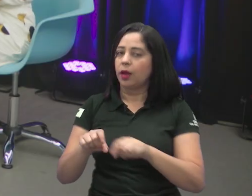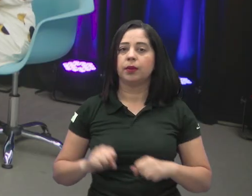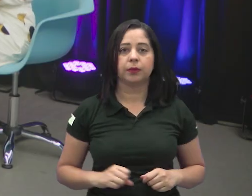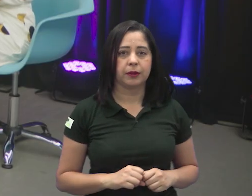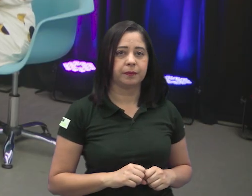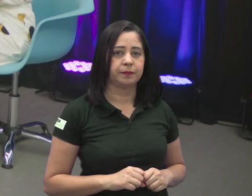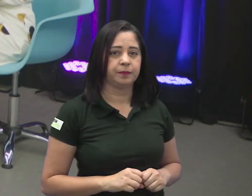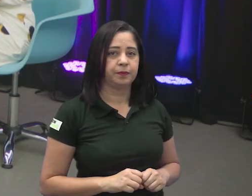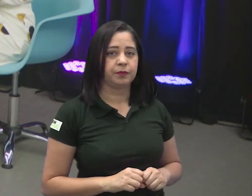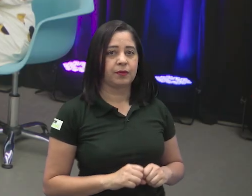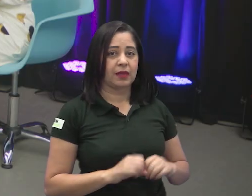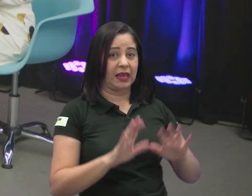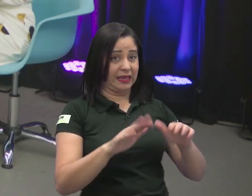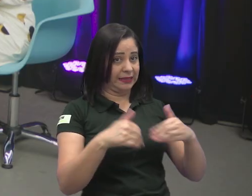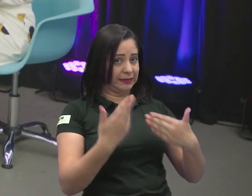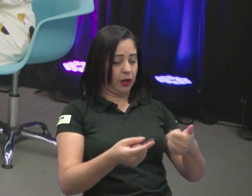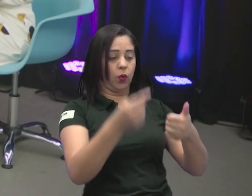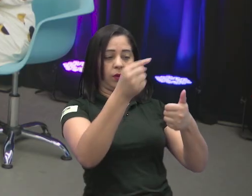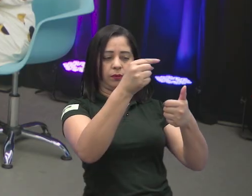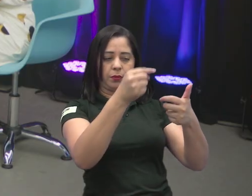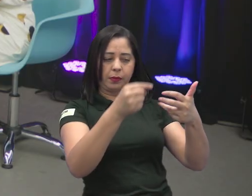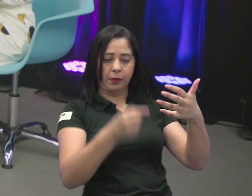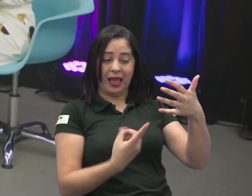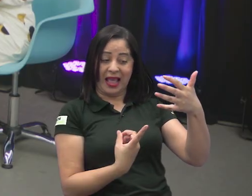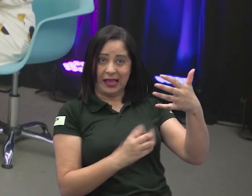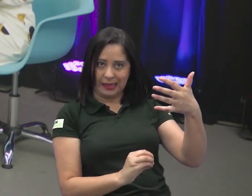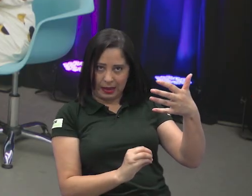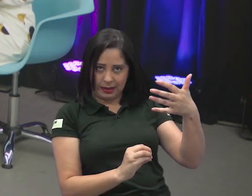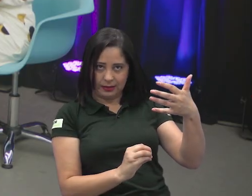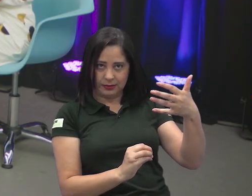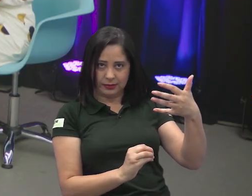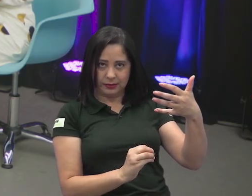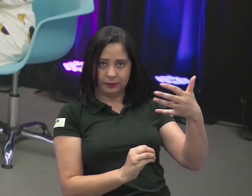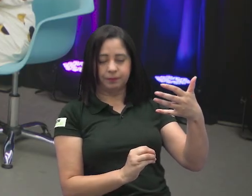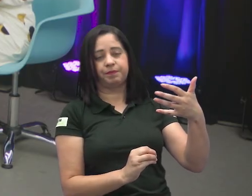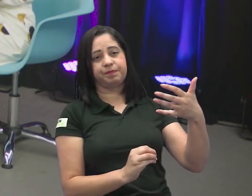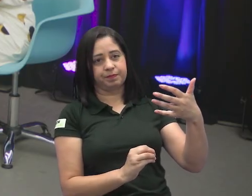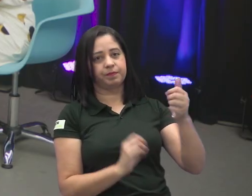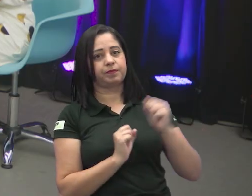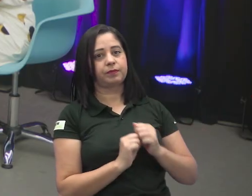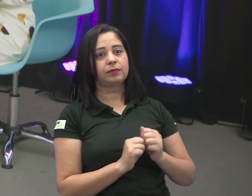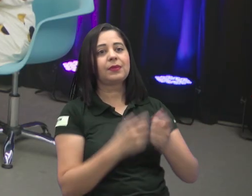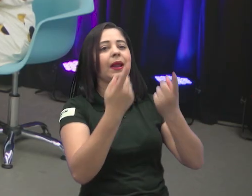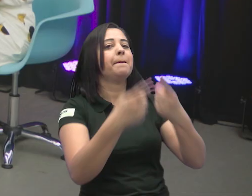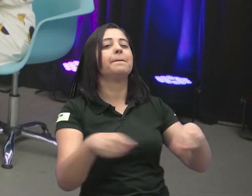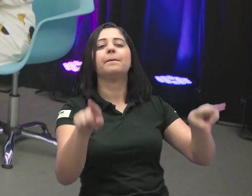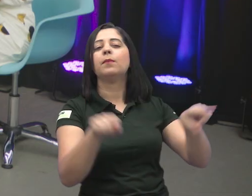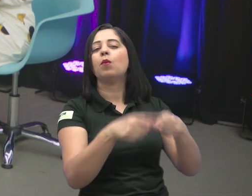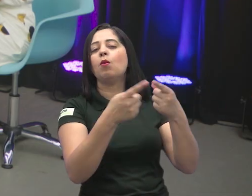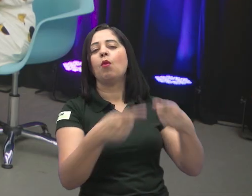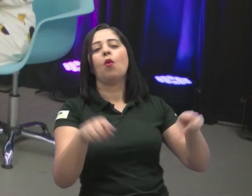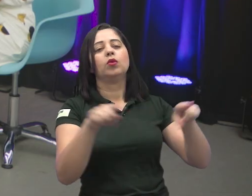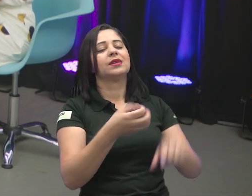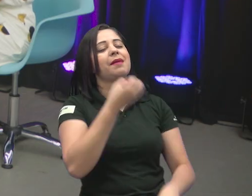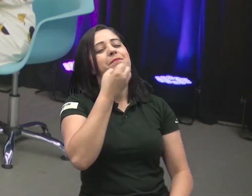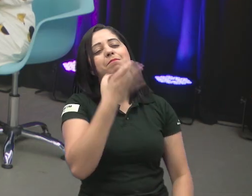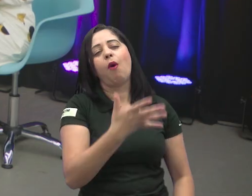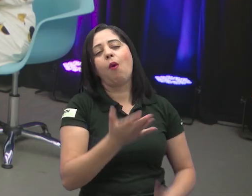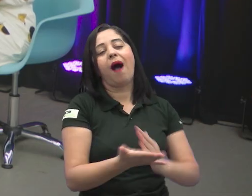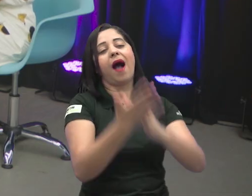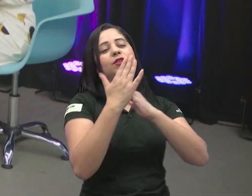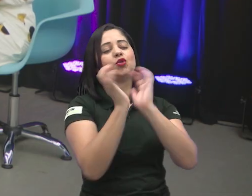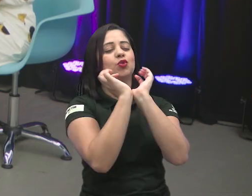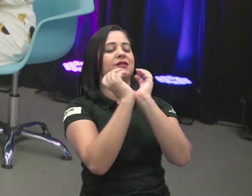Então, dentro daqueles 10 itens que a gente tem, eu já te falei vários, mas tem também música. Música é muito bom